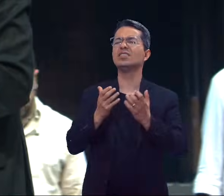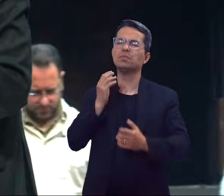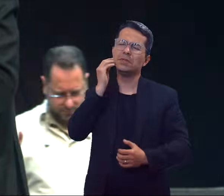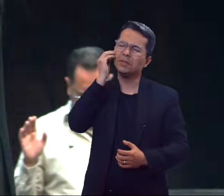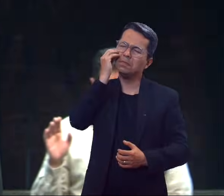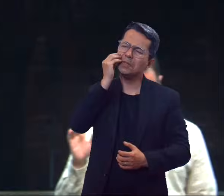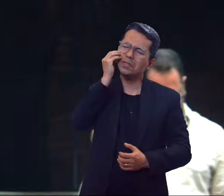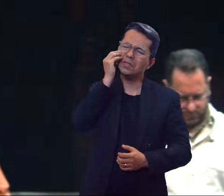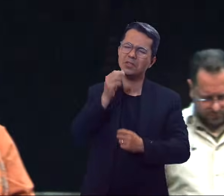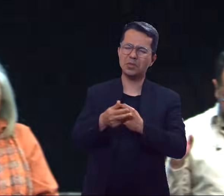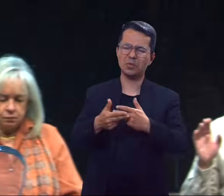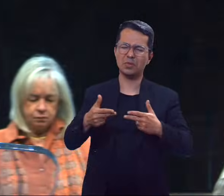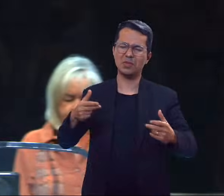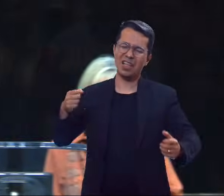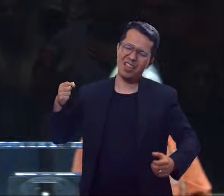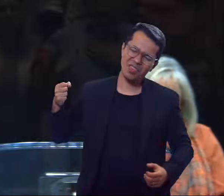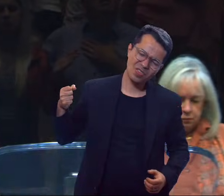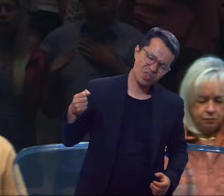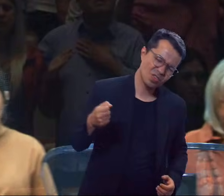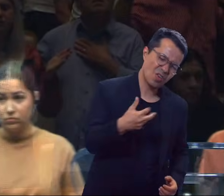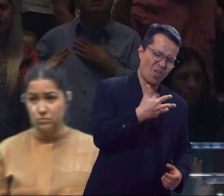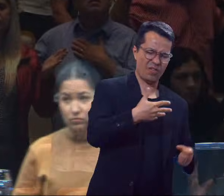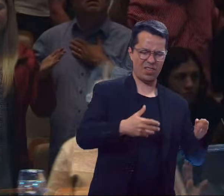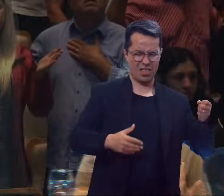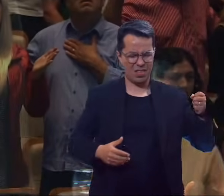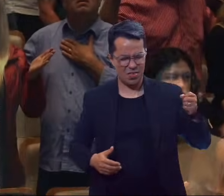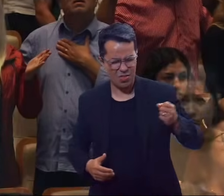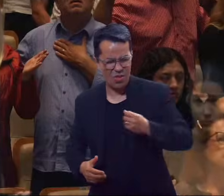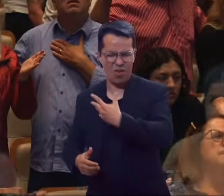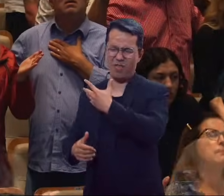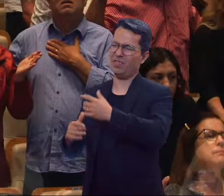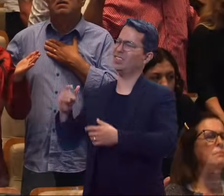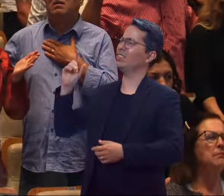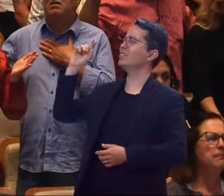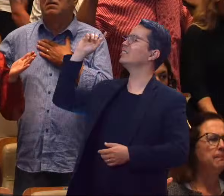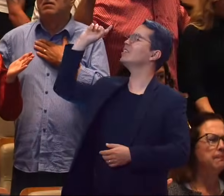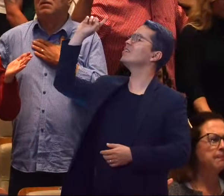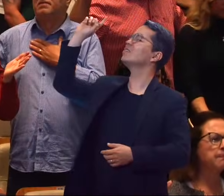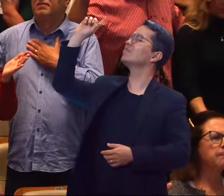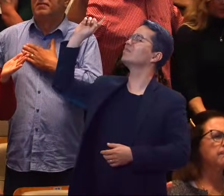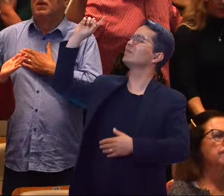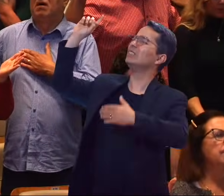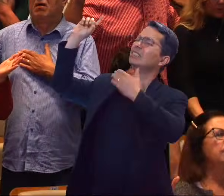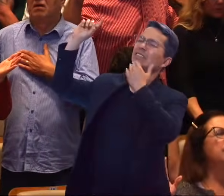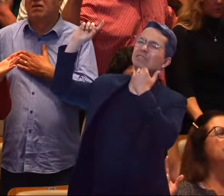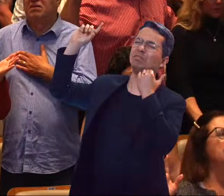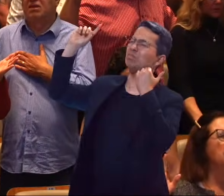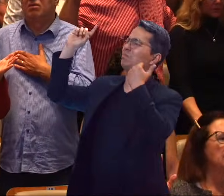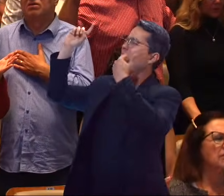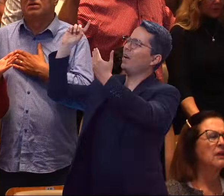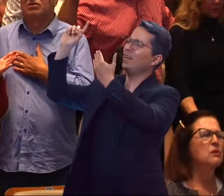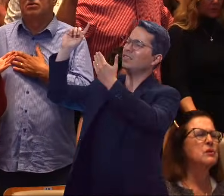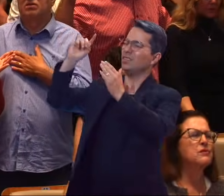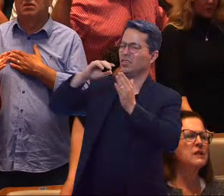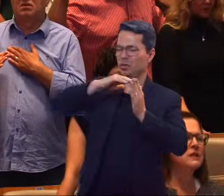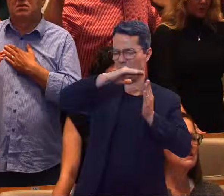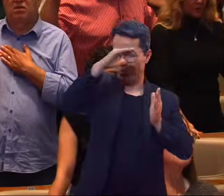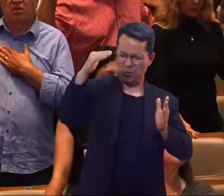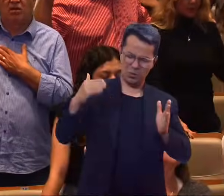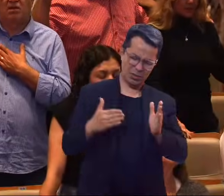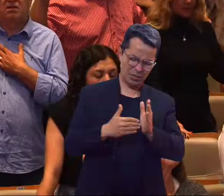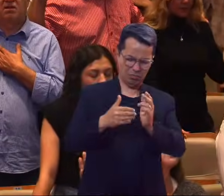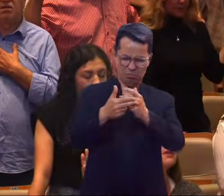Deus. Queremos, Pai, tudo que o Senhor tem para nós. Nos visita com graça e